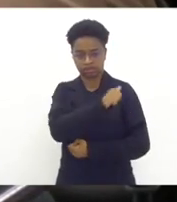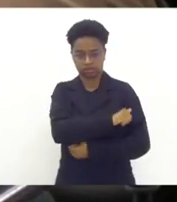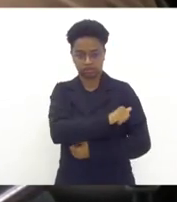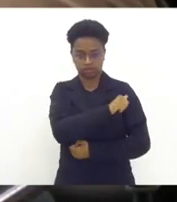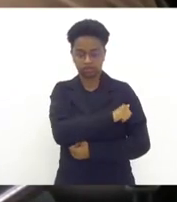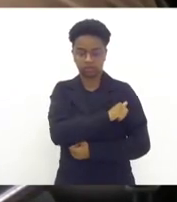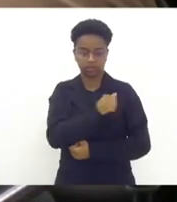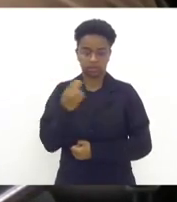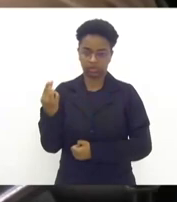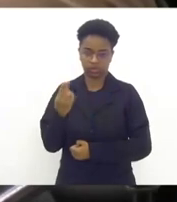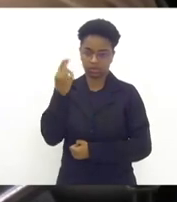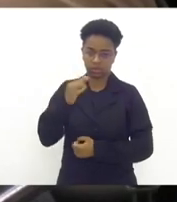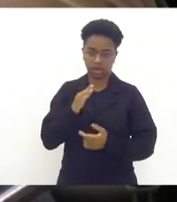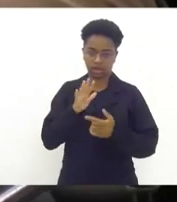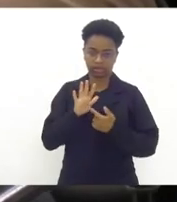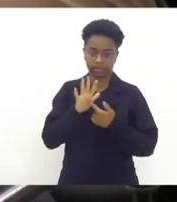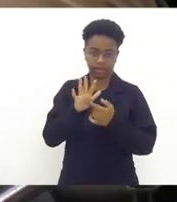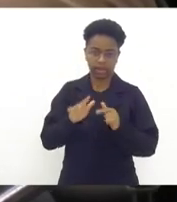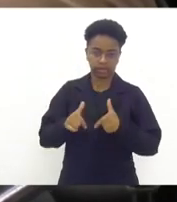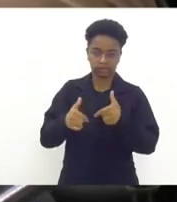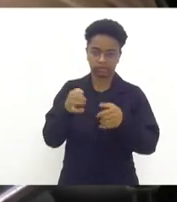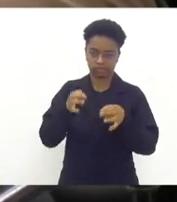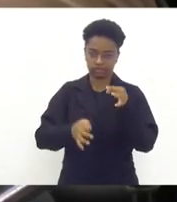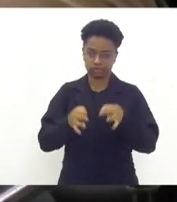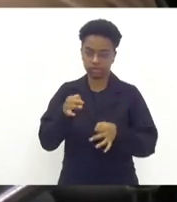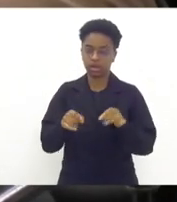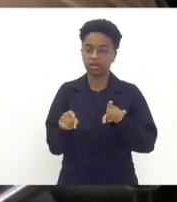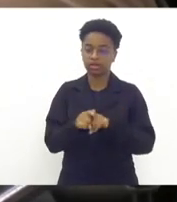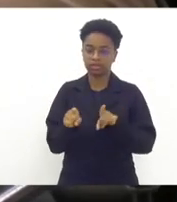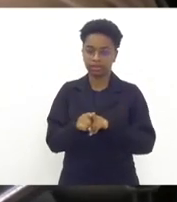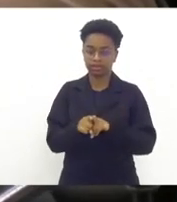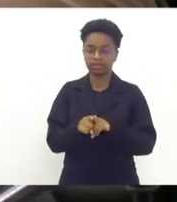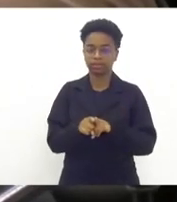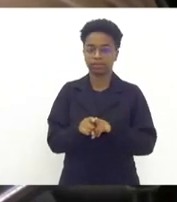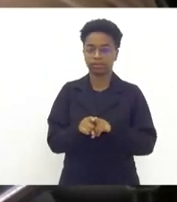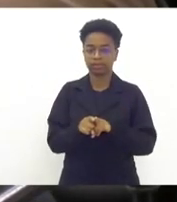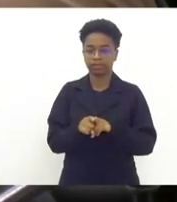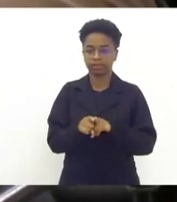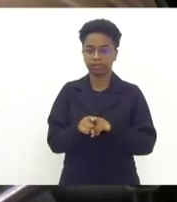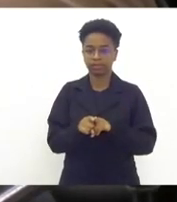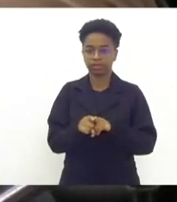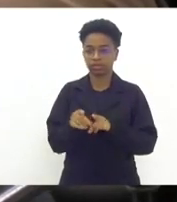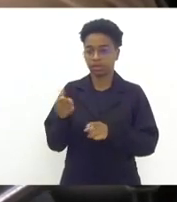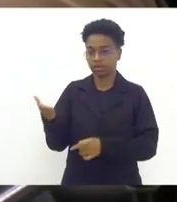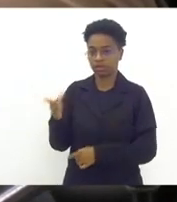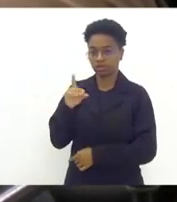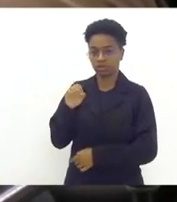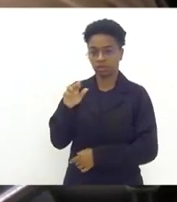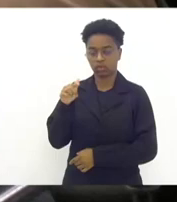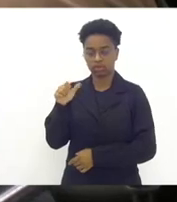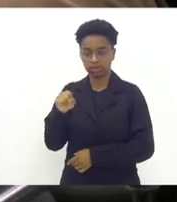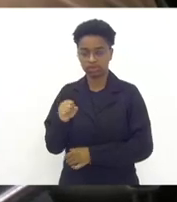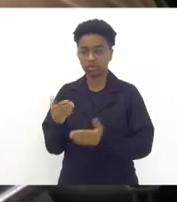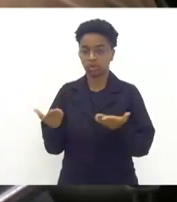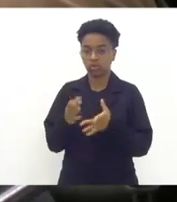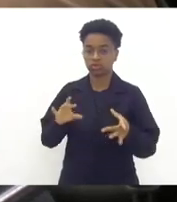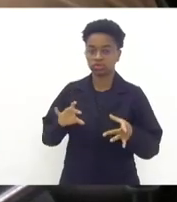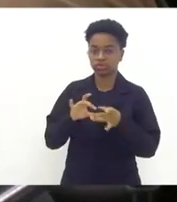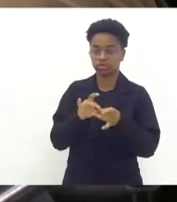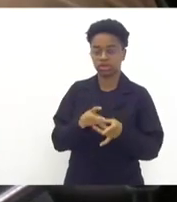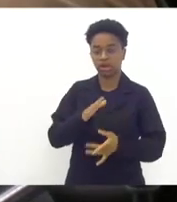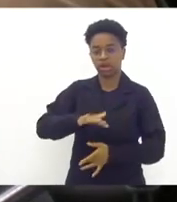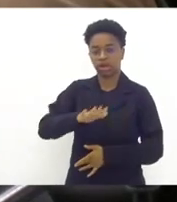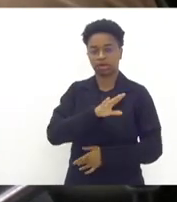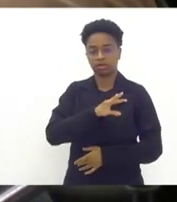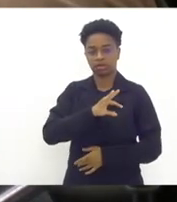não servem para fazer justiça. E ainda mais emblemático que o senhor Douglas hoje integra as forças de